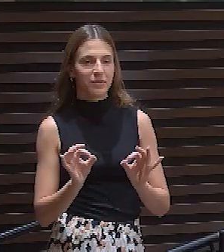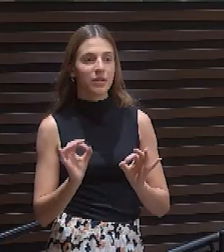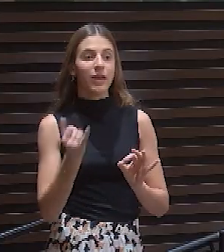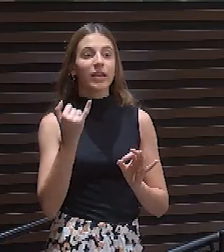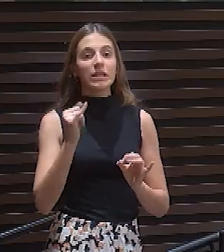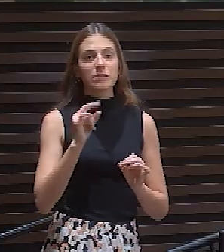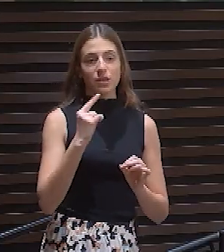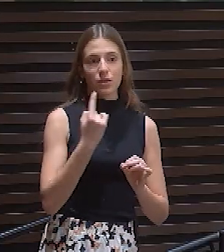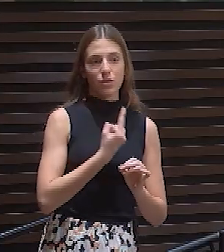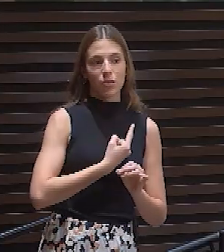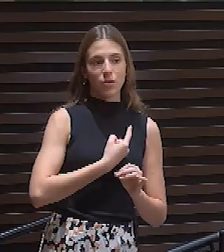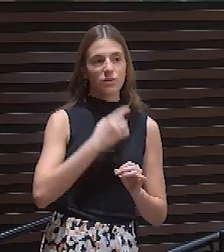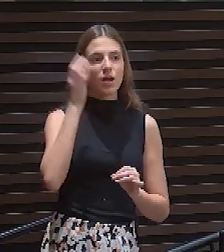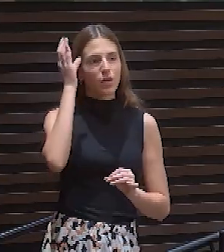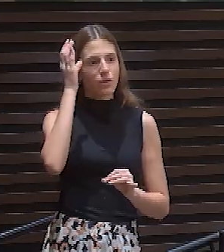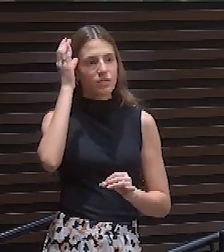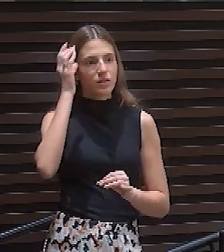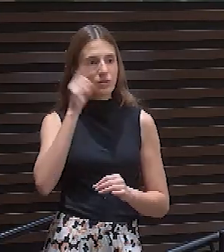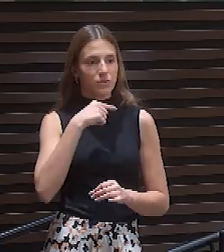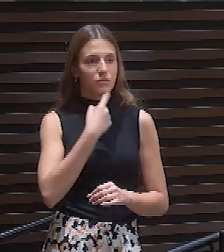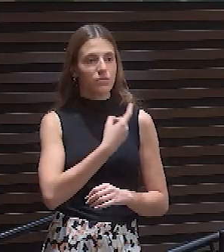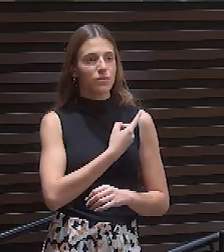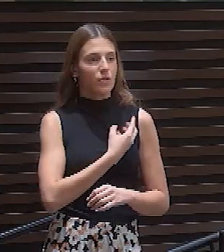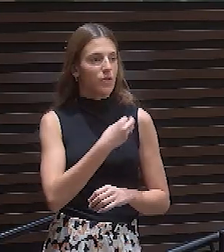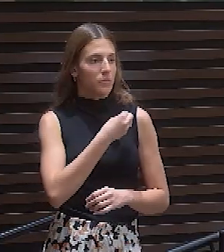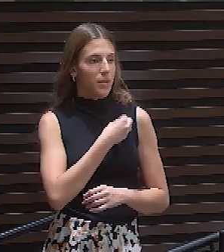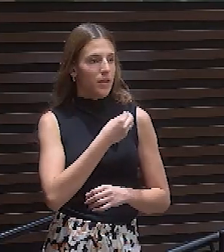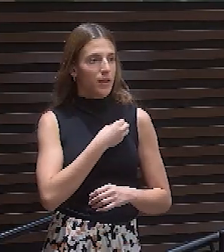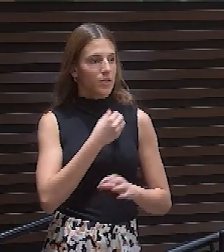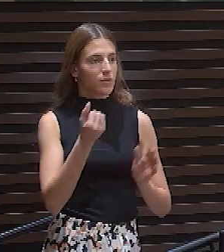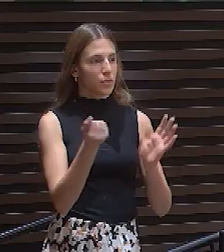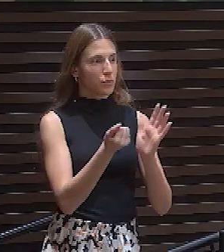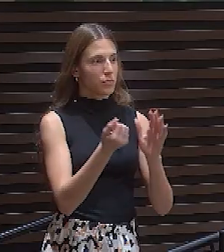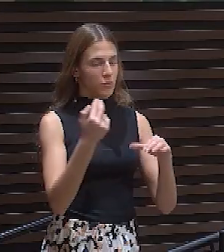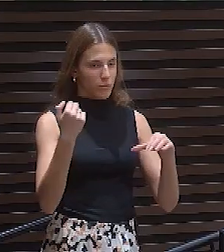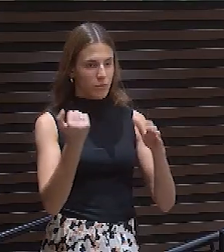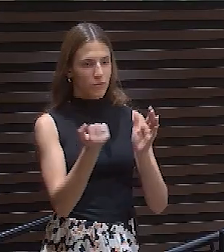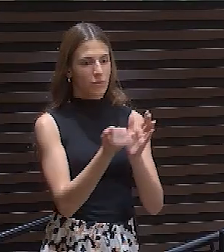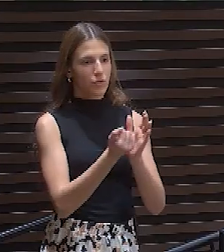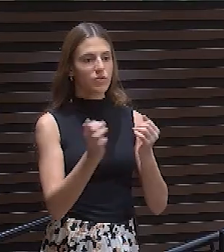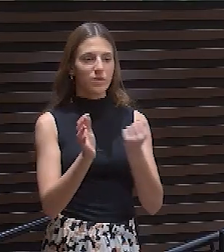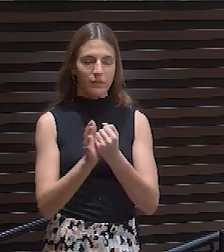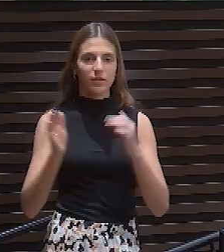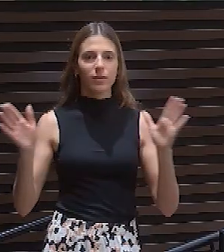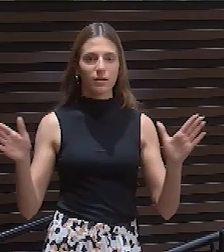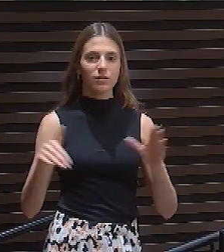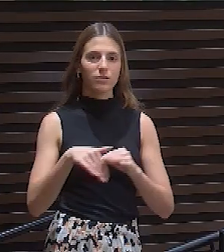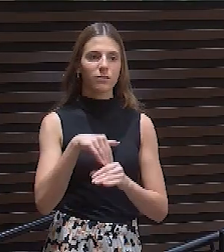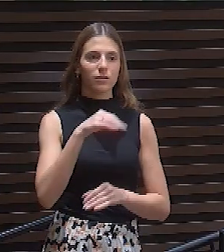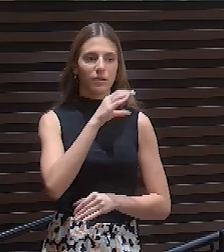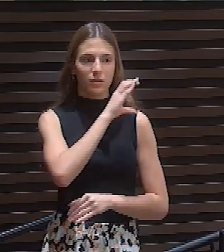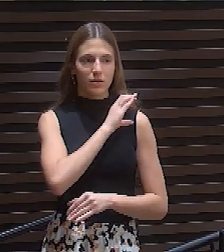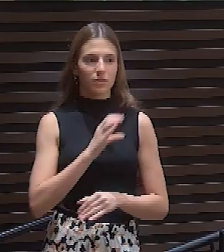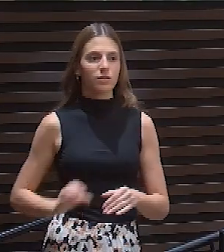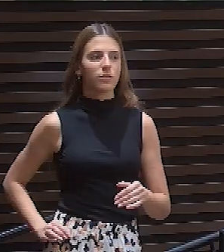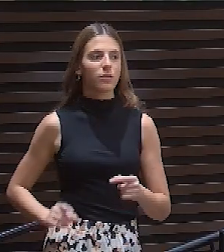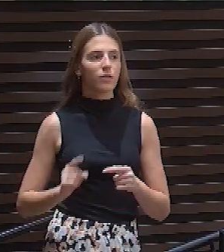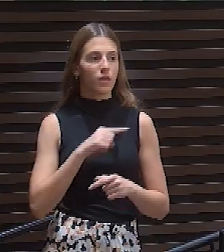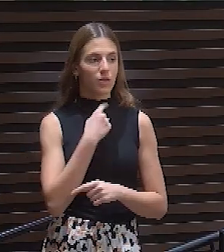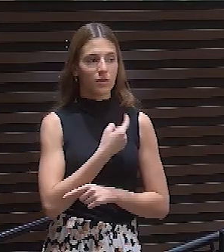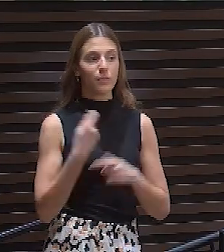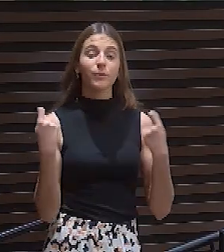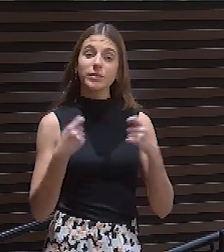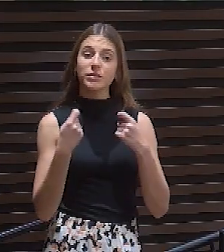consciência de que os nossos pecados foram sepultados em Cristo. Nós não temos que viver